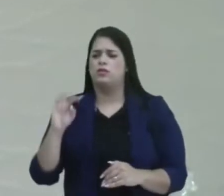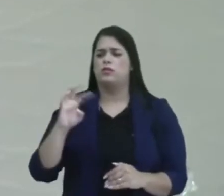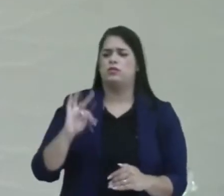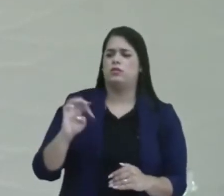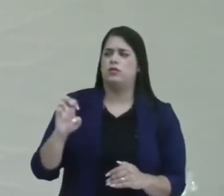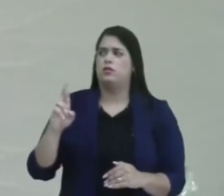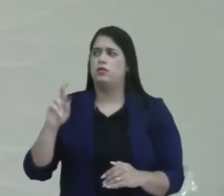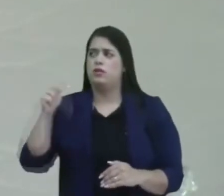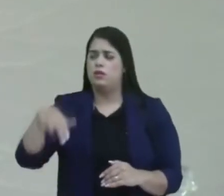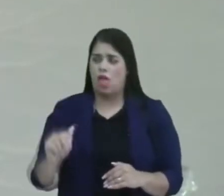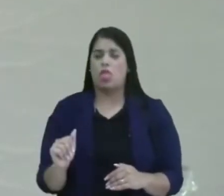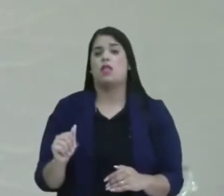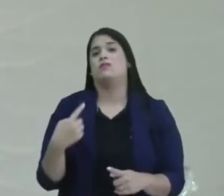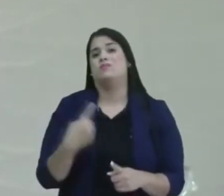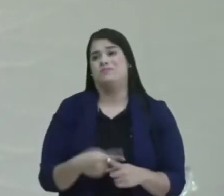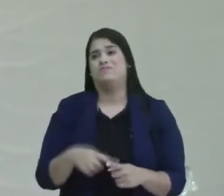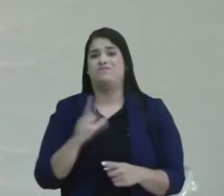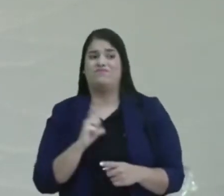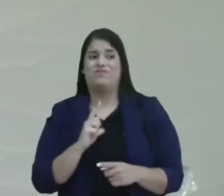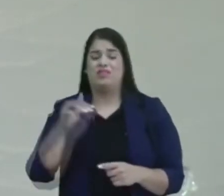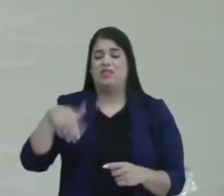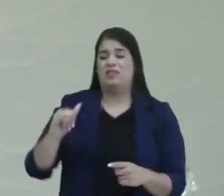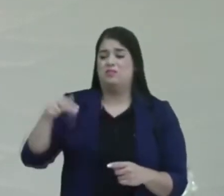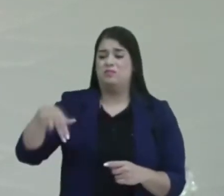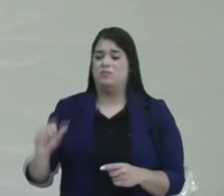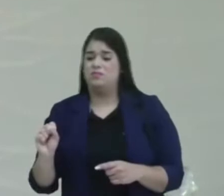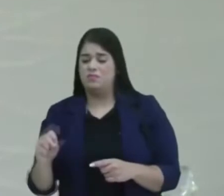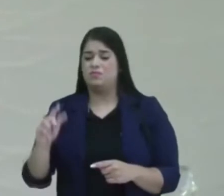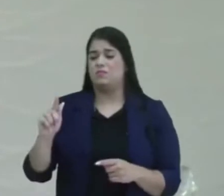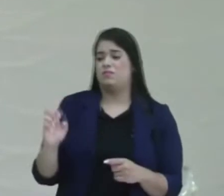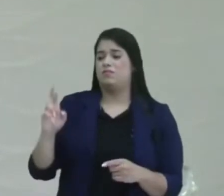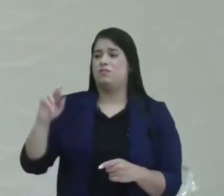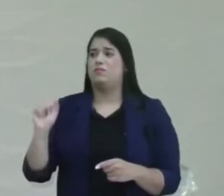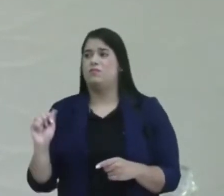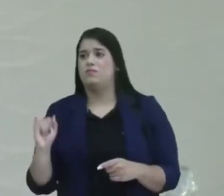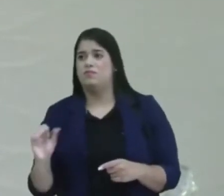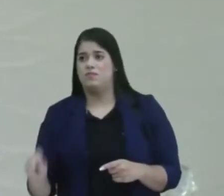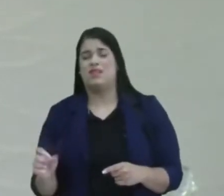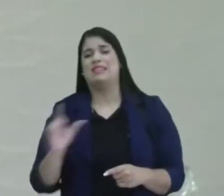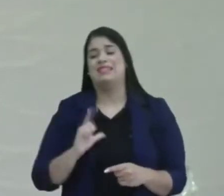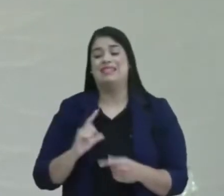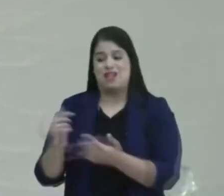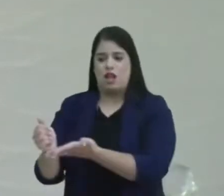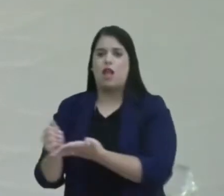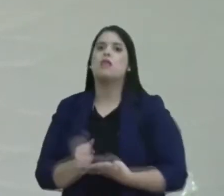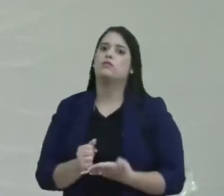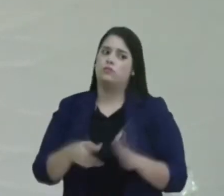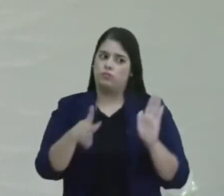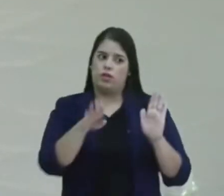ainda pega uma parte ali de Minas Gerais, que também são eram beneficiados com os programas de